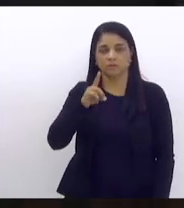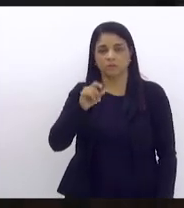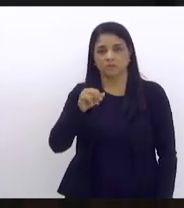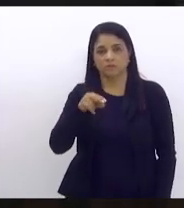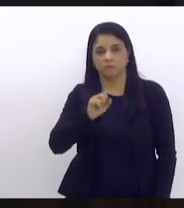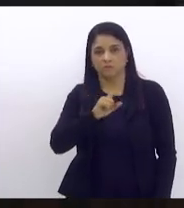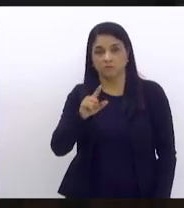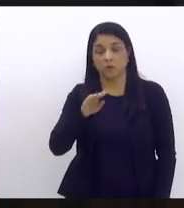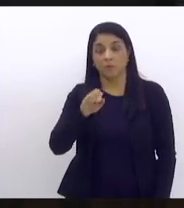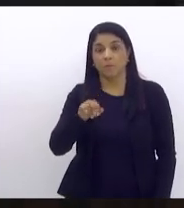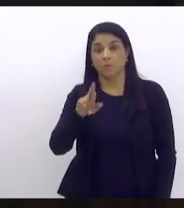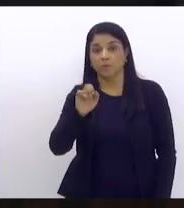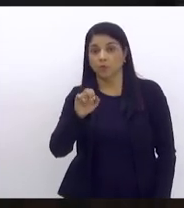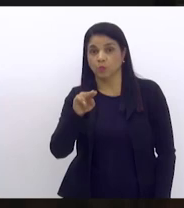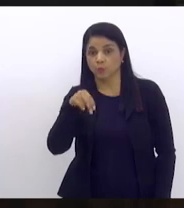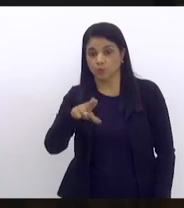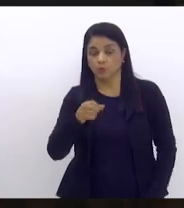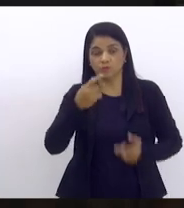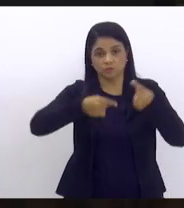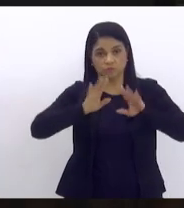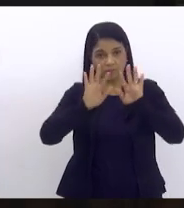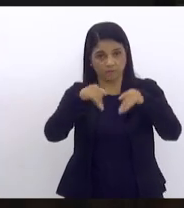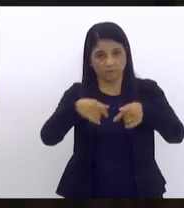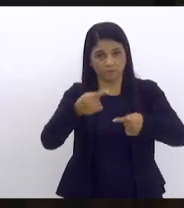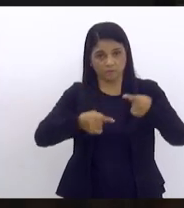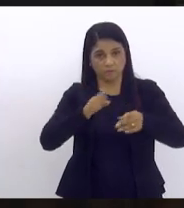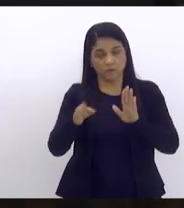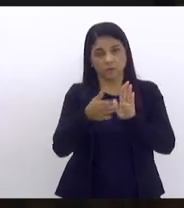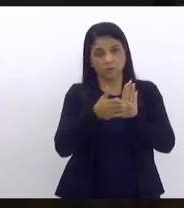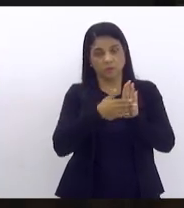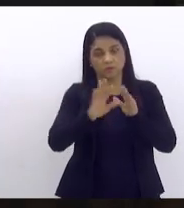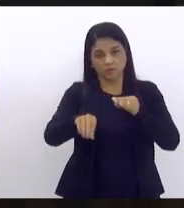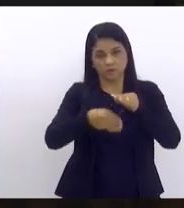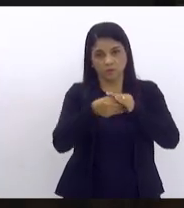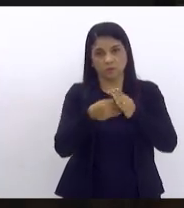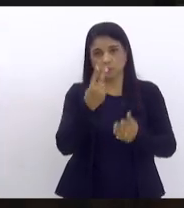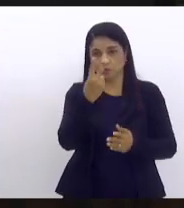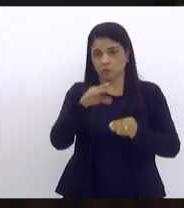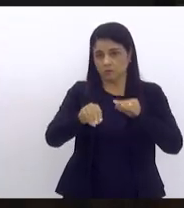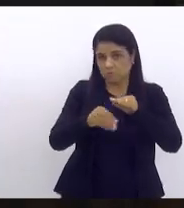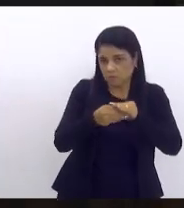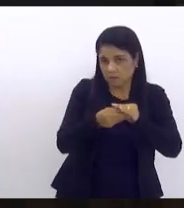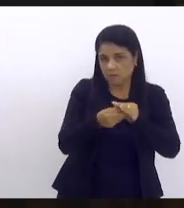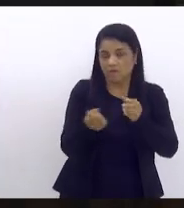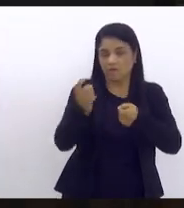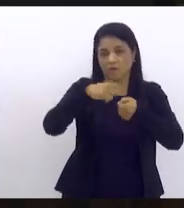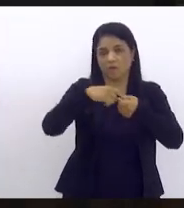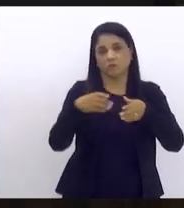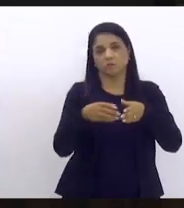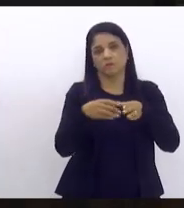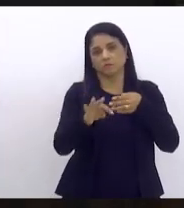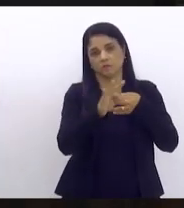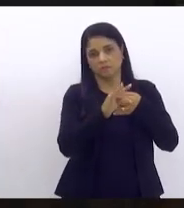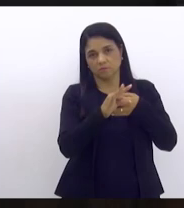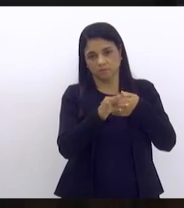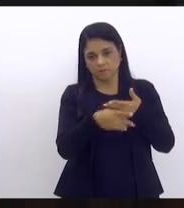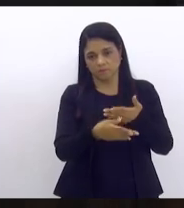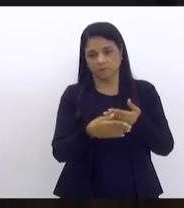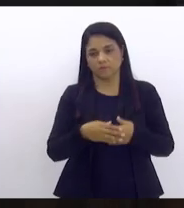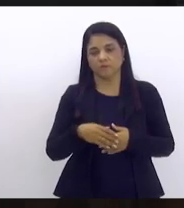não havendo quem queira discutir, encerrada a discussão. A presente proposta recebeu duas emendas e retorna às comissões